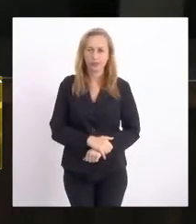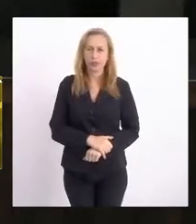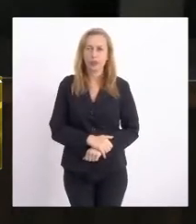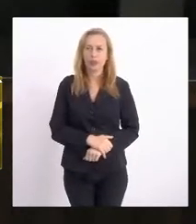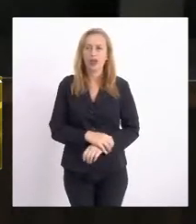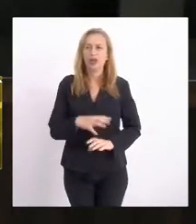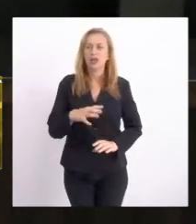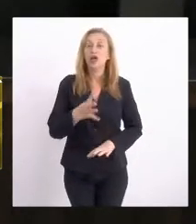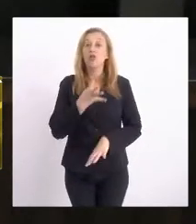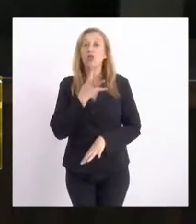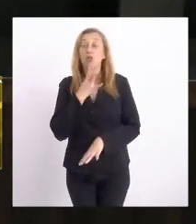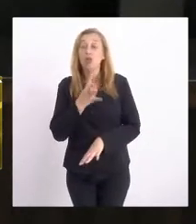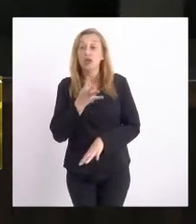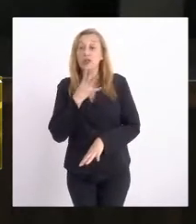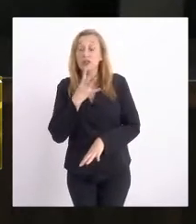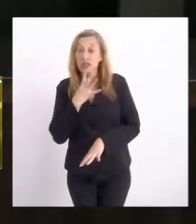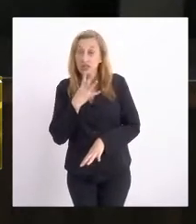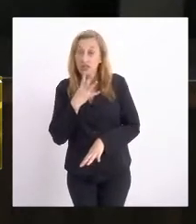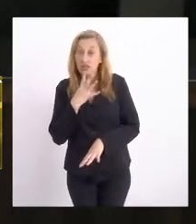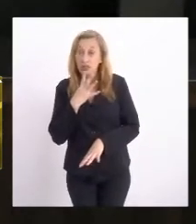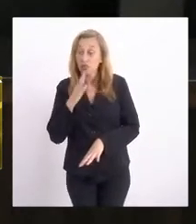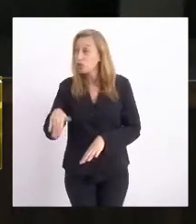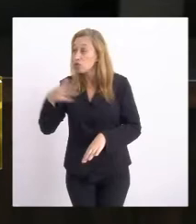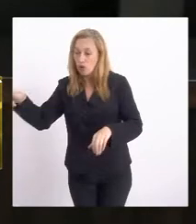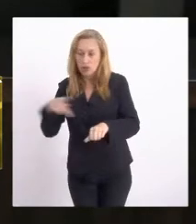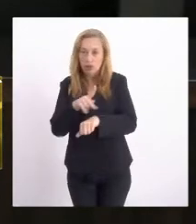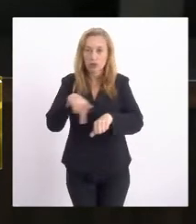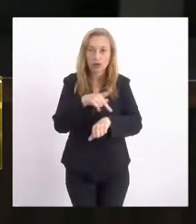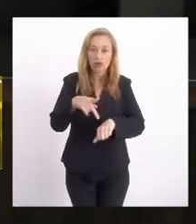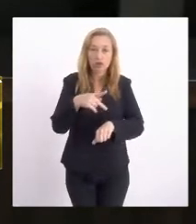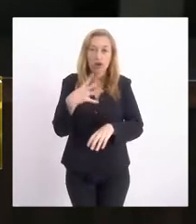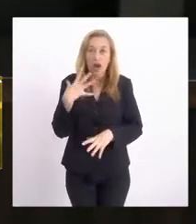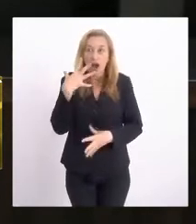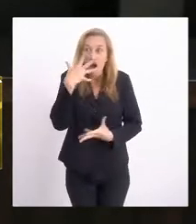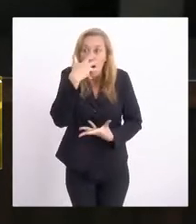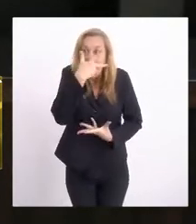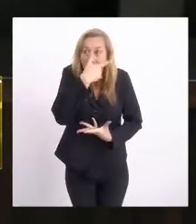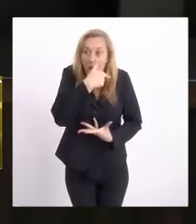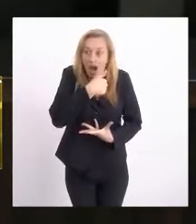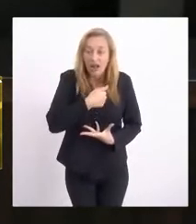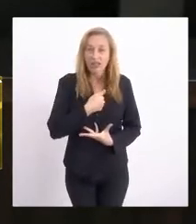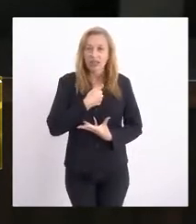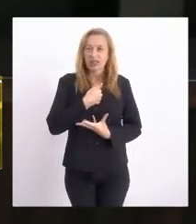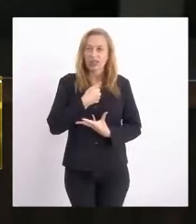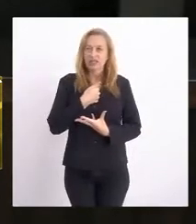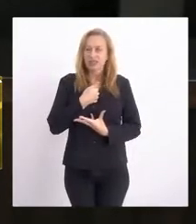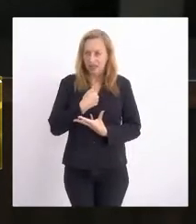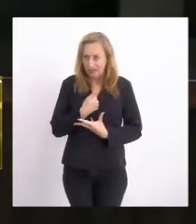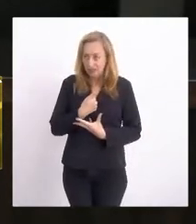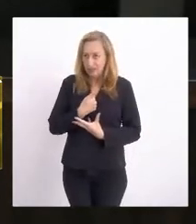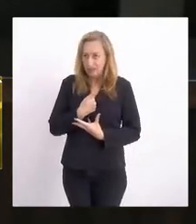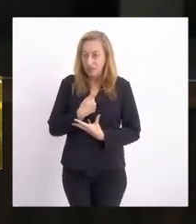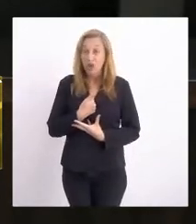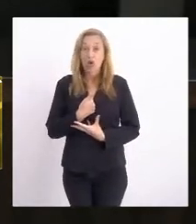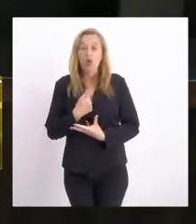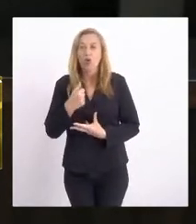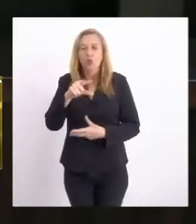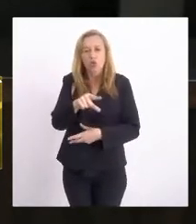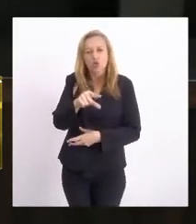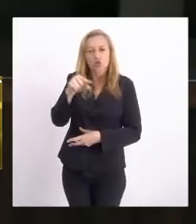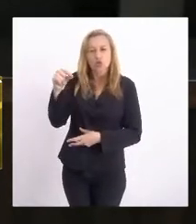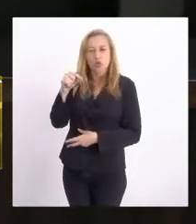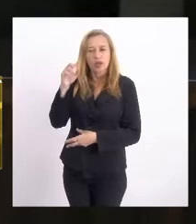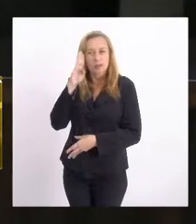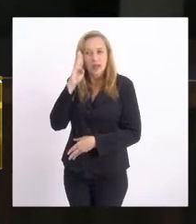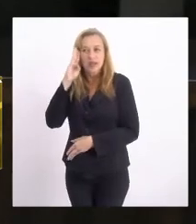internacionalmente conhecido por suas belezas naturais o que o torna o destino turístico preferido Ou